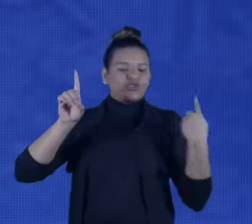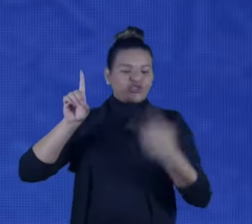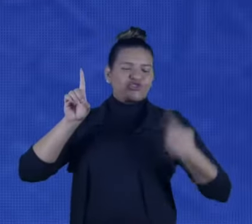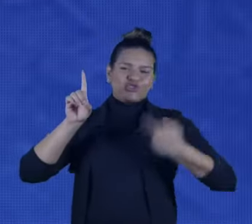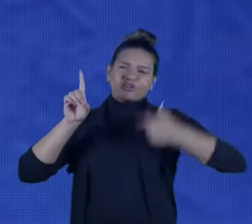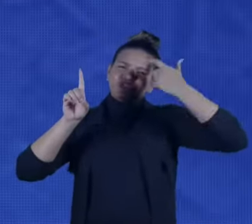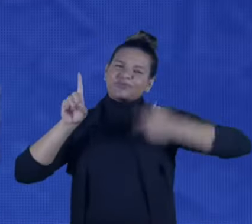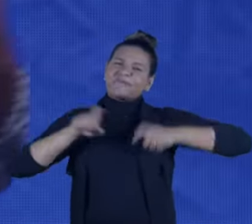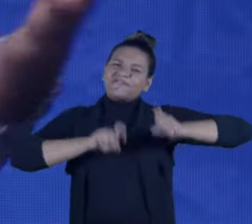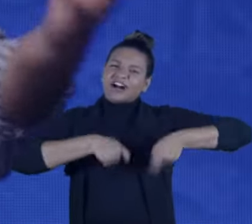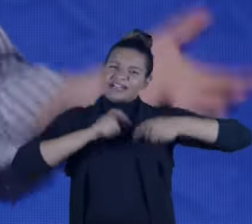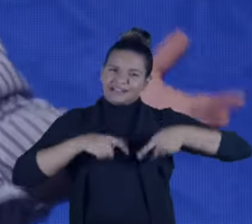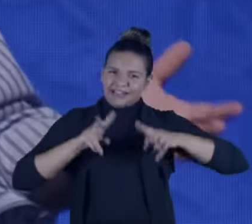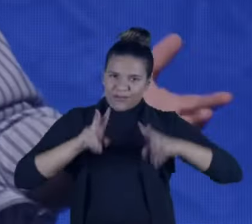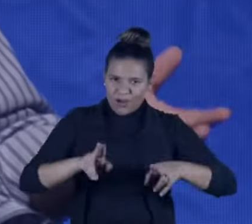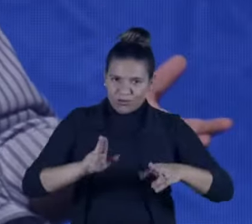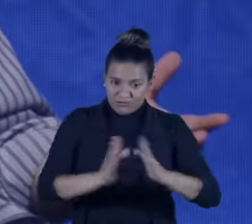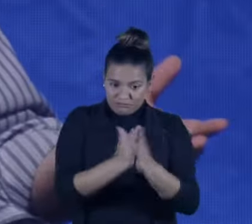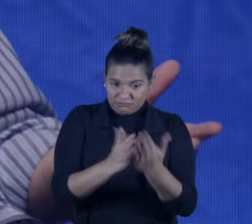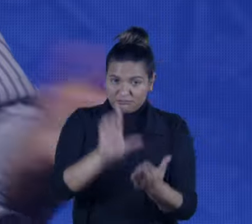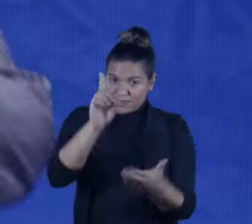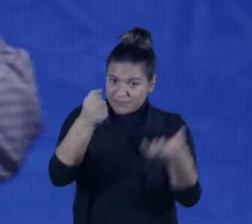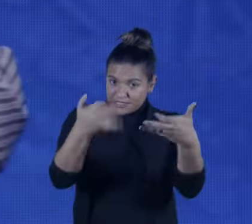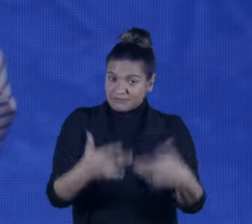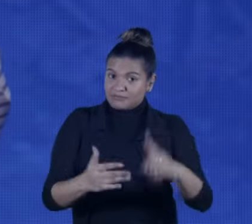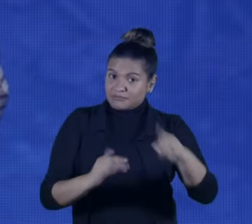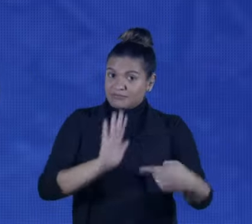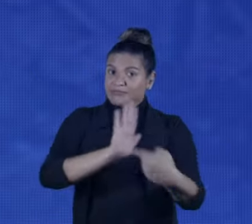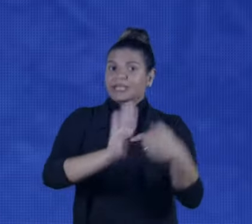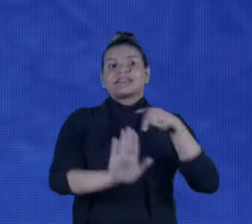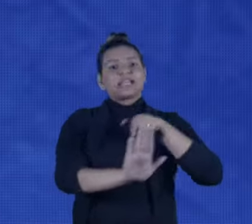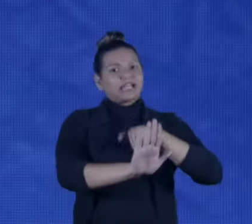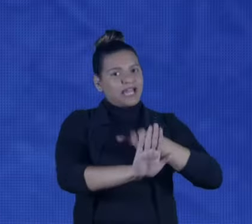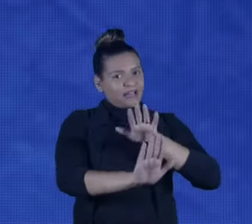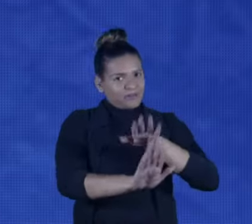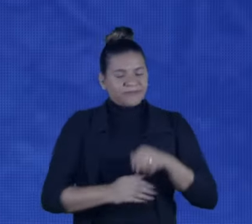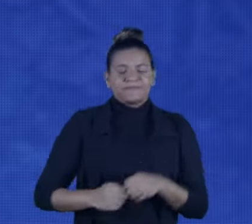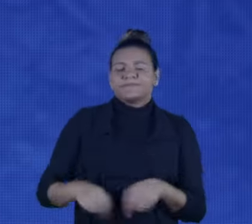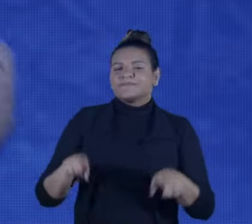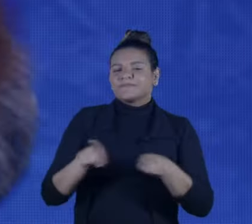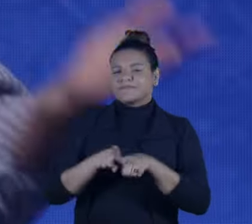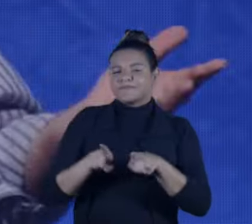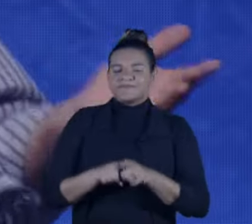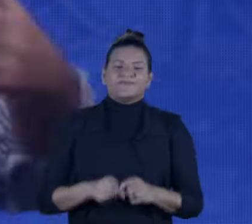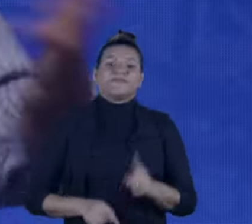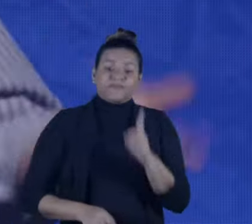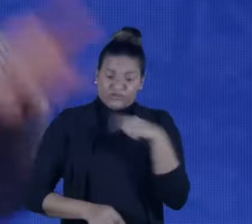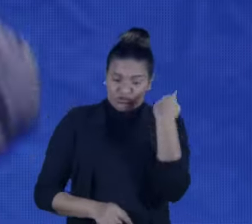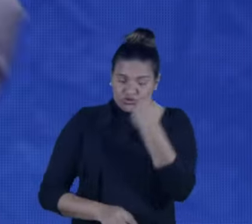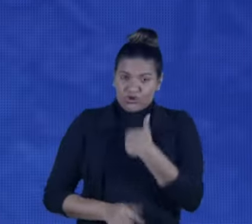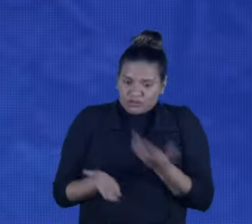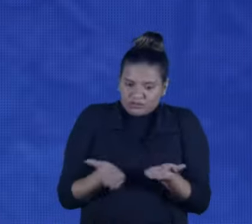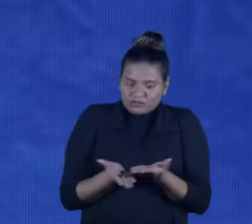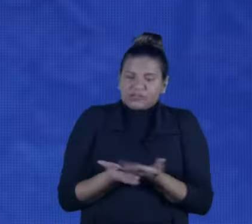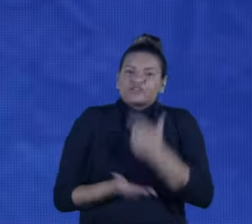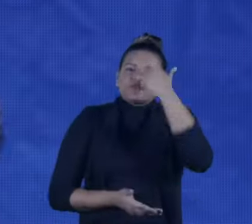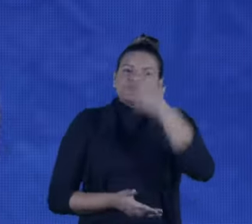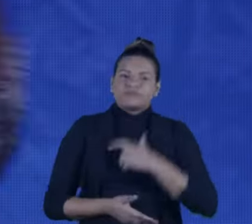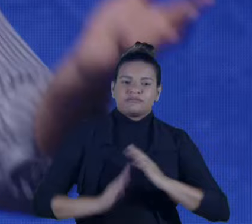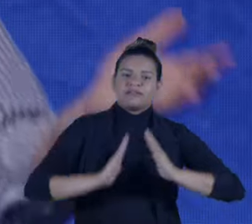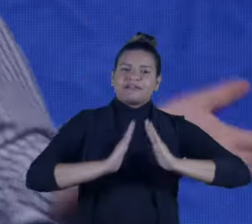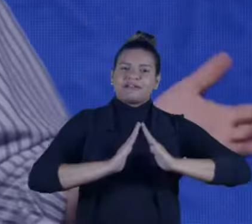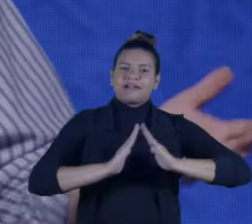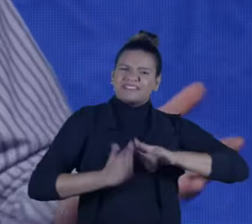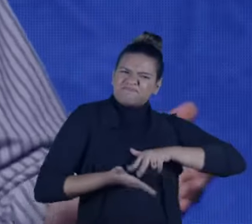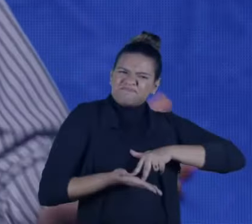Bíblia fala que nós somos também como a casa, né, que foi construída sobre a rocha, ou alguns uma casa que foi